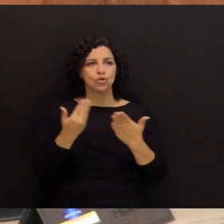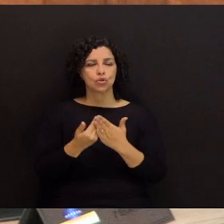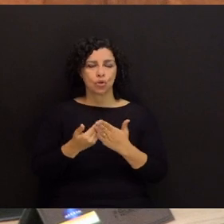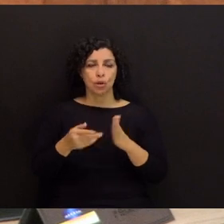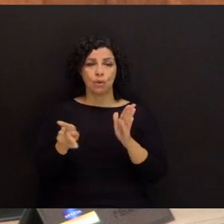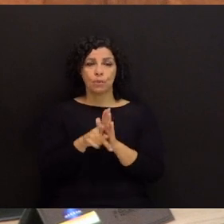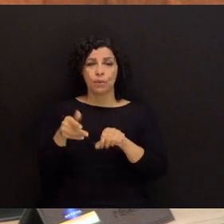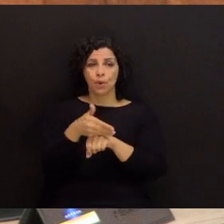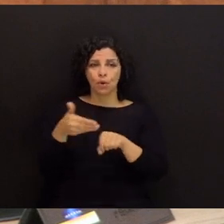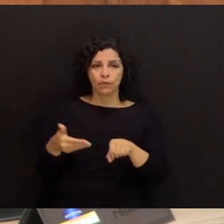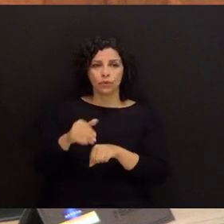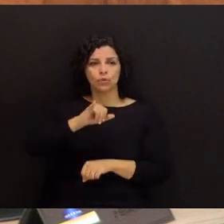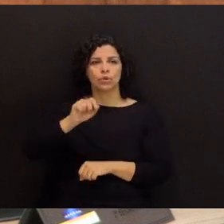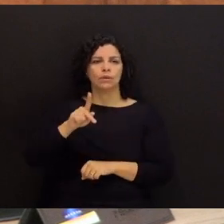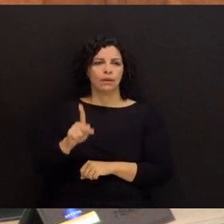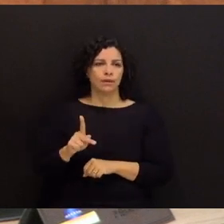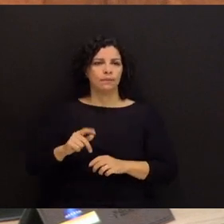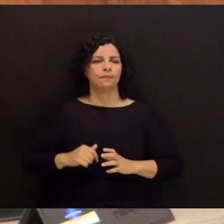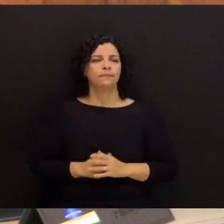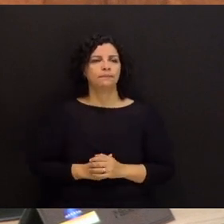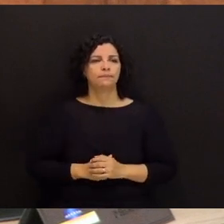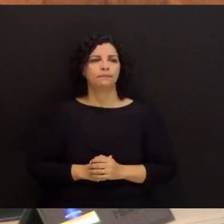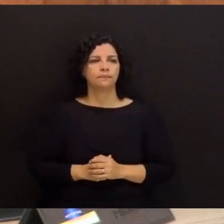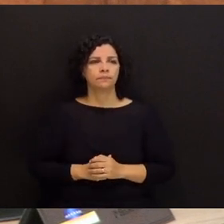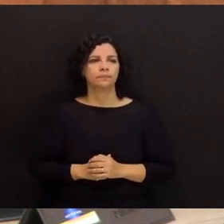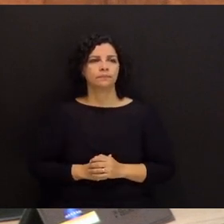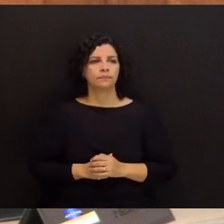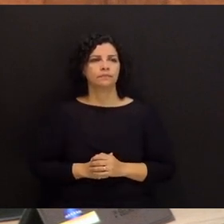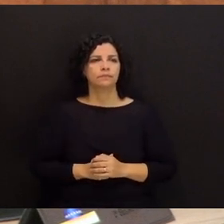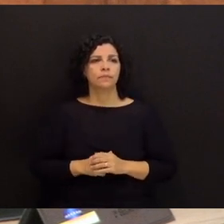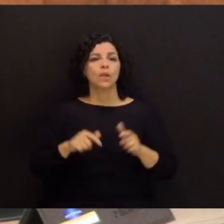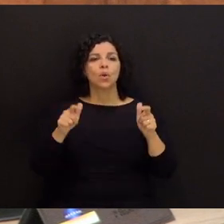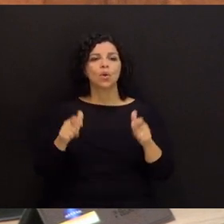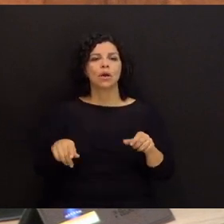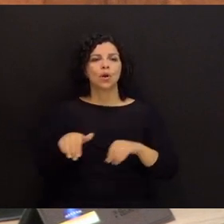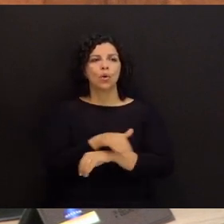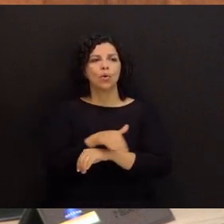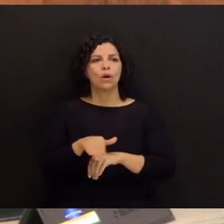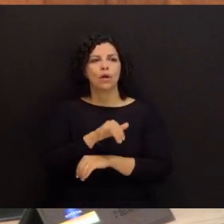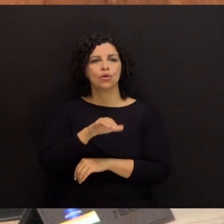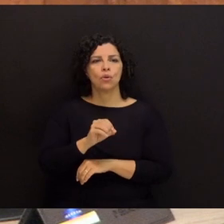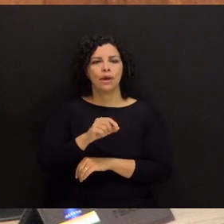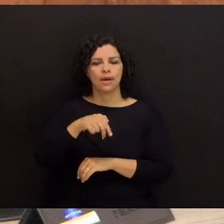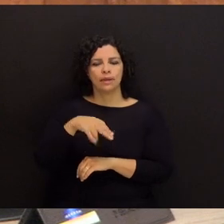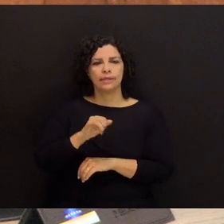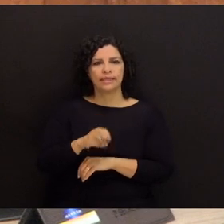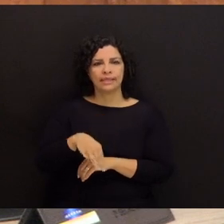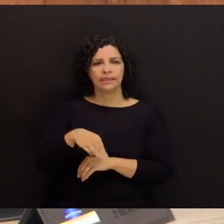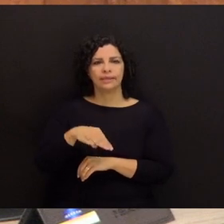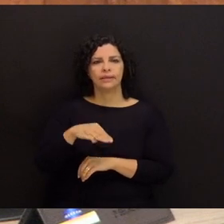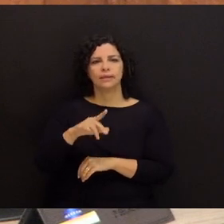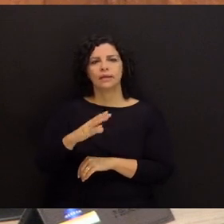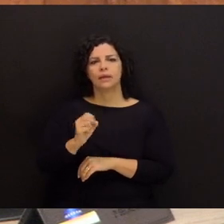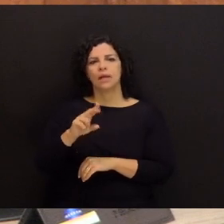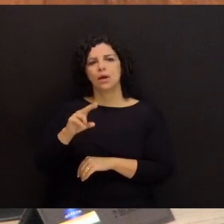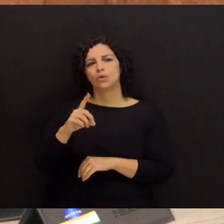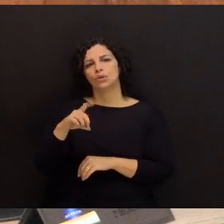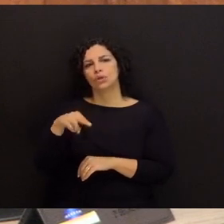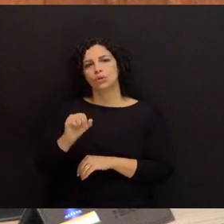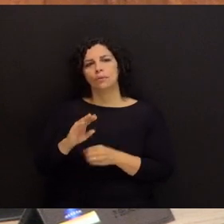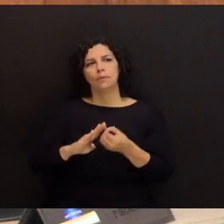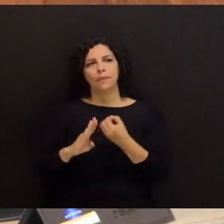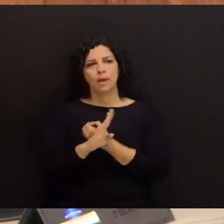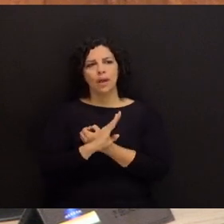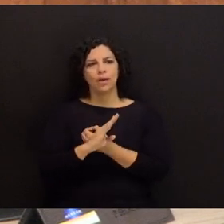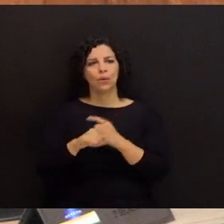Juscelino Kubitschek de Oliveira localizado na Rua Joaquim Ferreira Claudino 900 no bairro